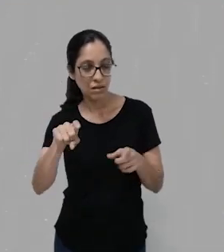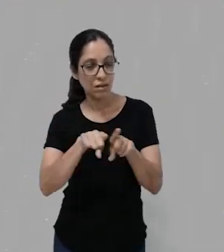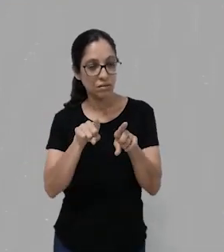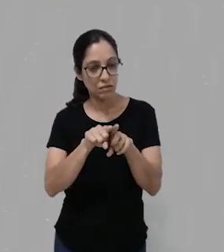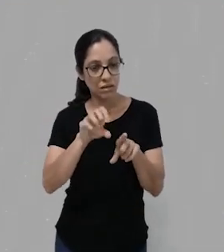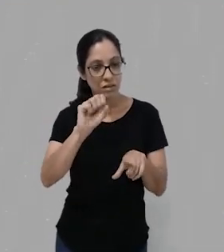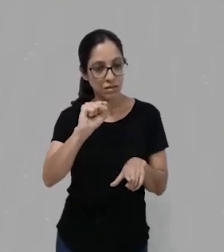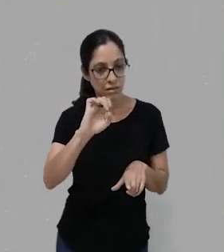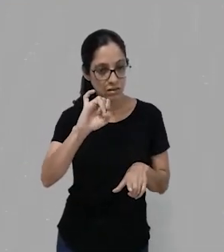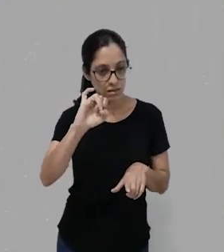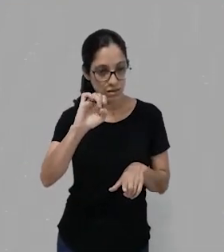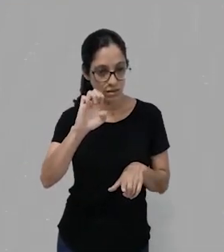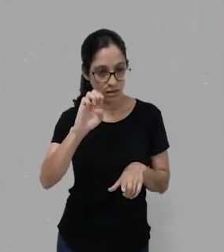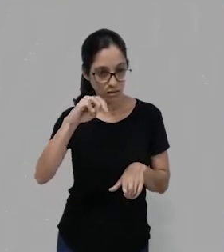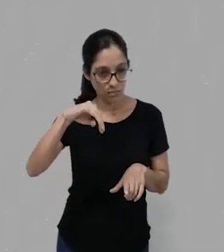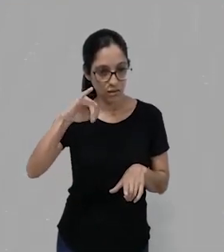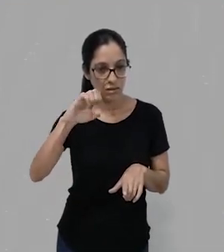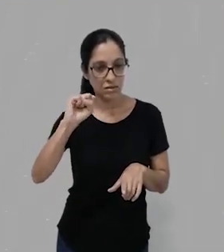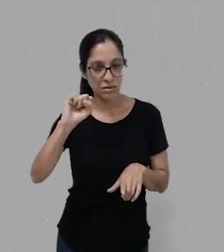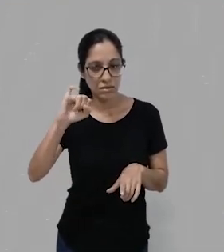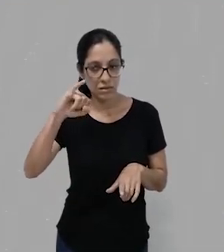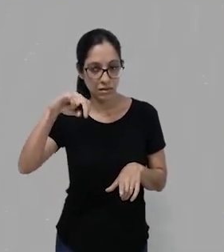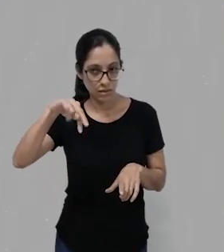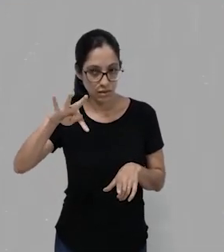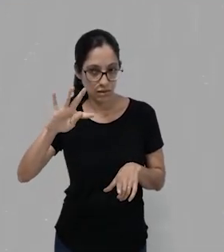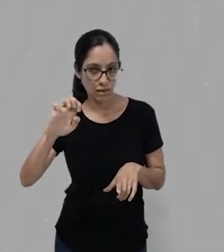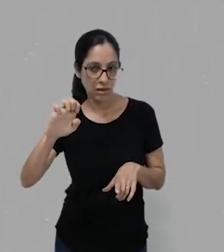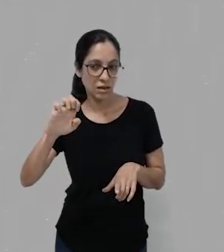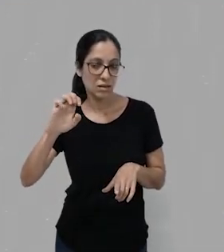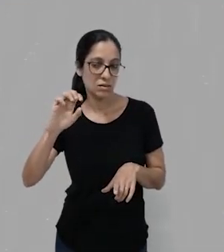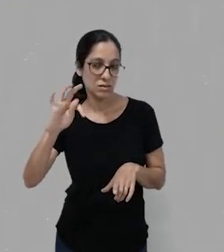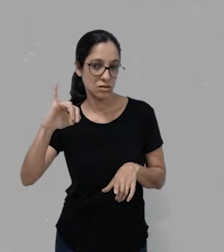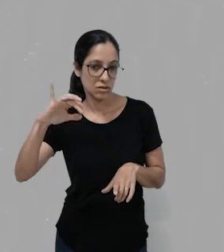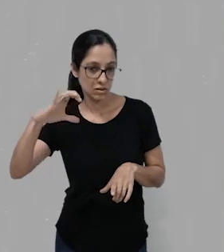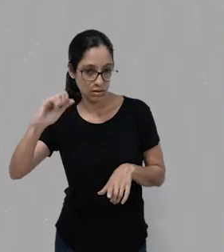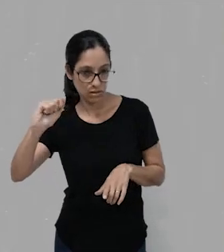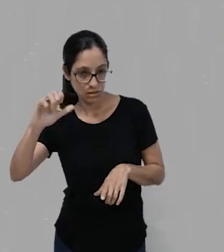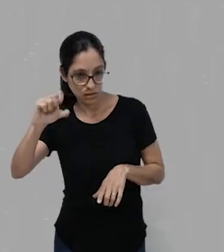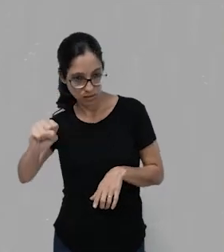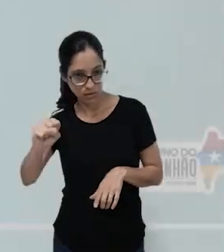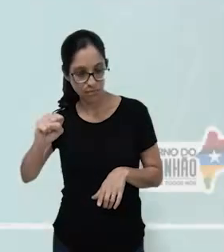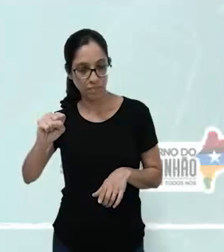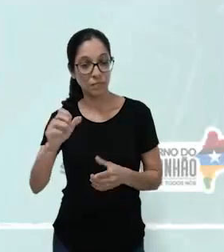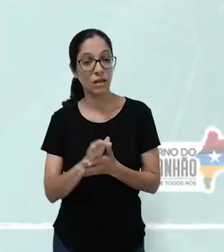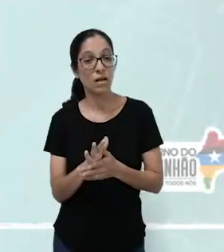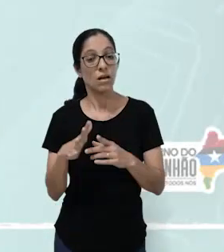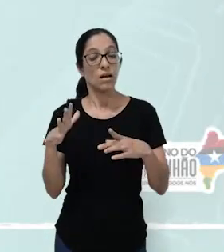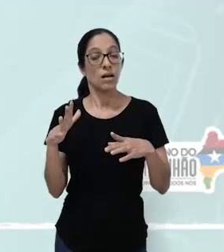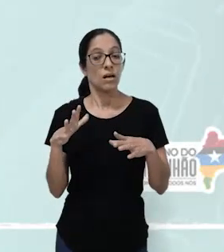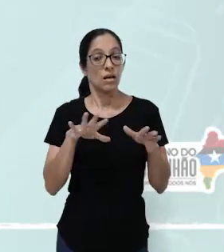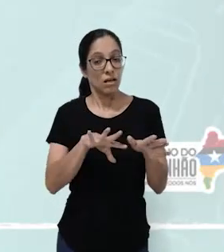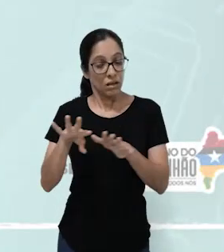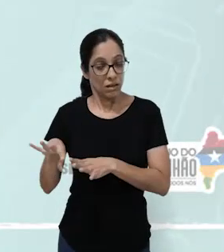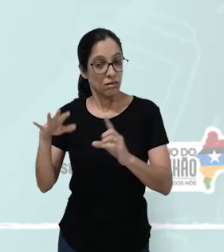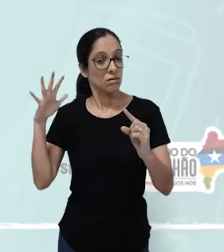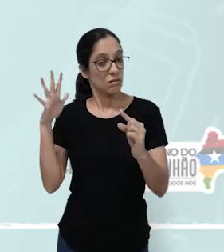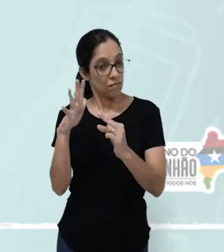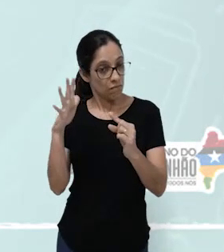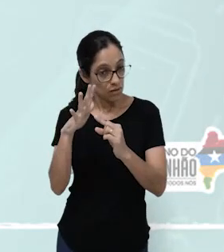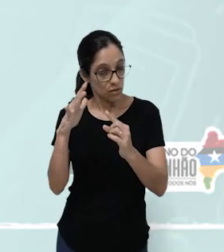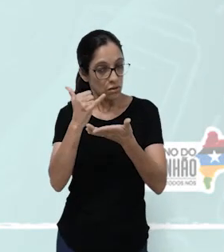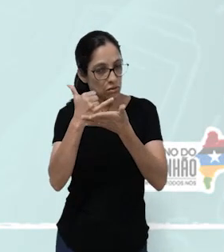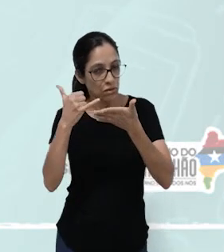à origem das drogas, tá certo? Desse tipo de droga. Quanto aos seus efeitos, nós temos aqui,